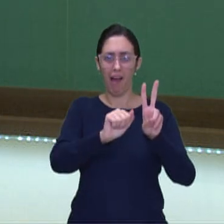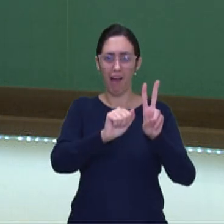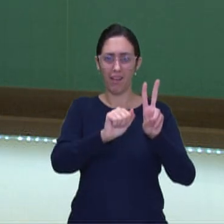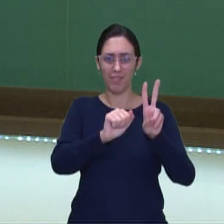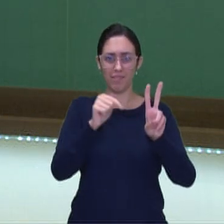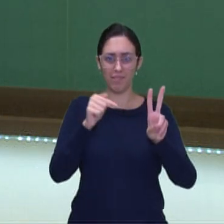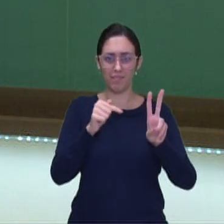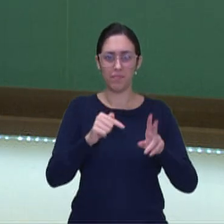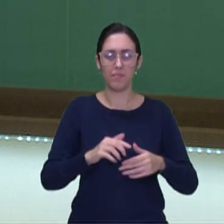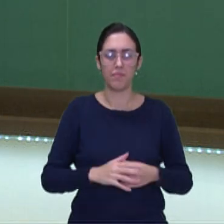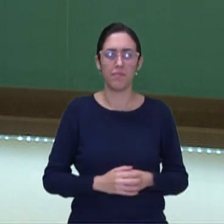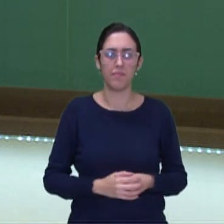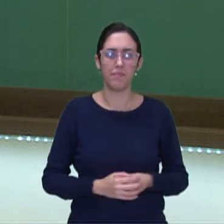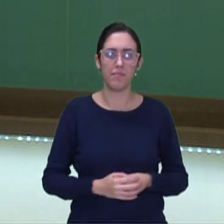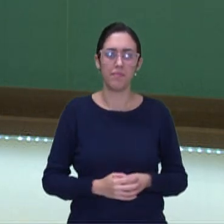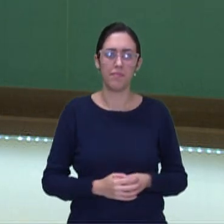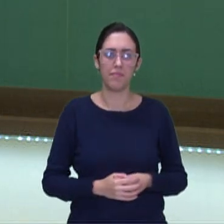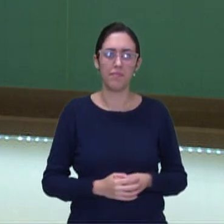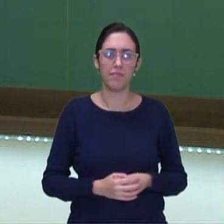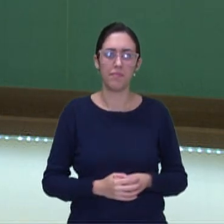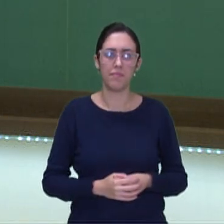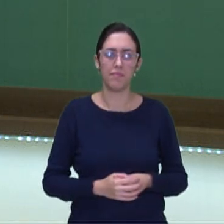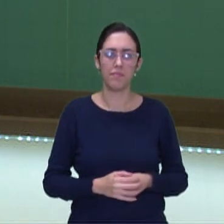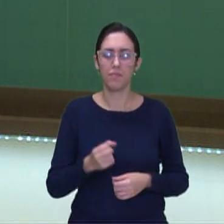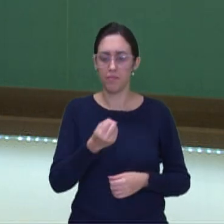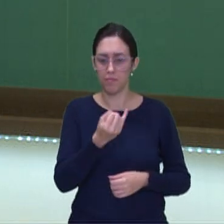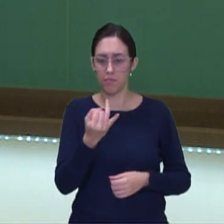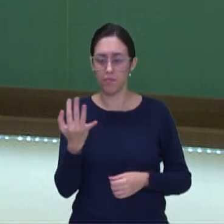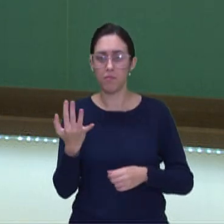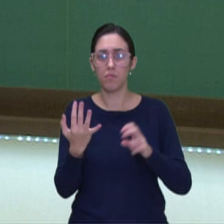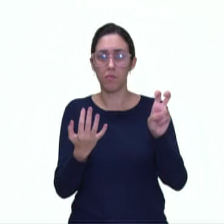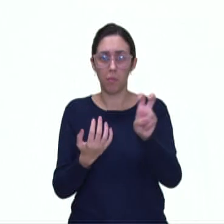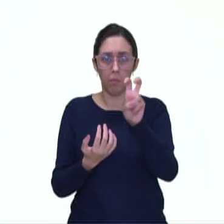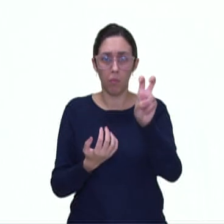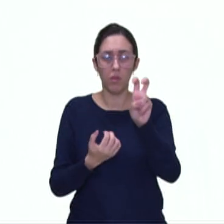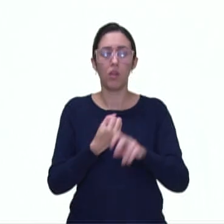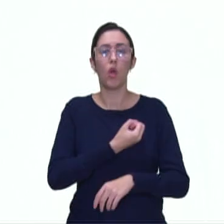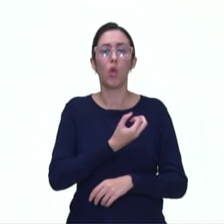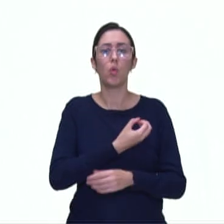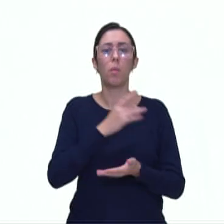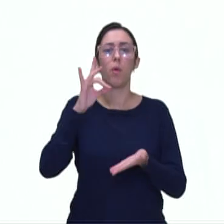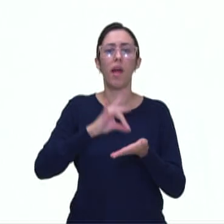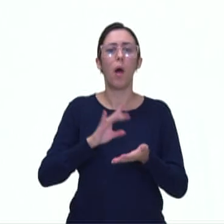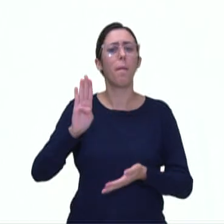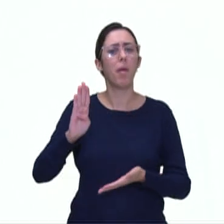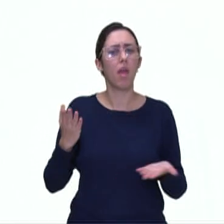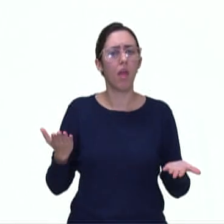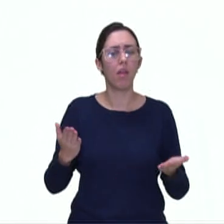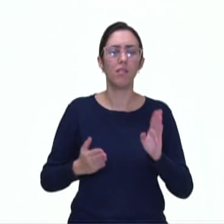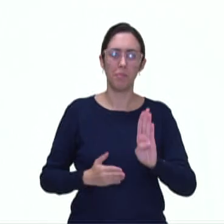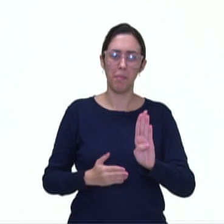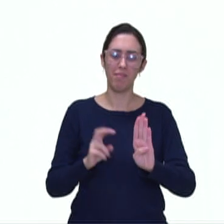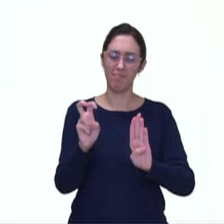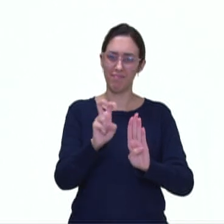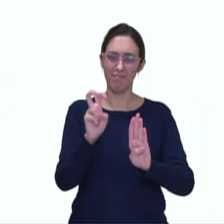dentro. A quinta potência do número real b. Então é b elevado a quinta.